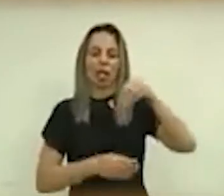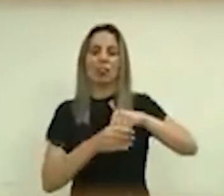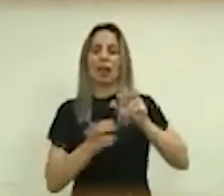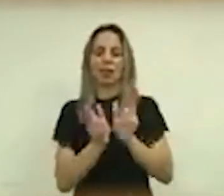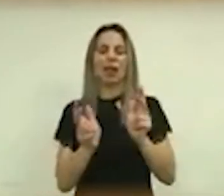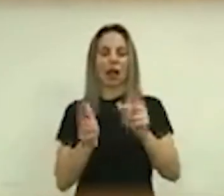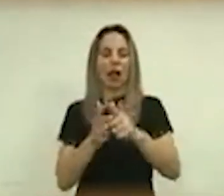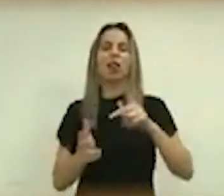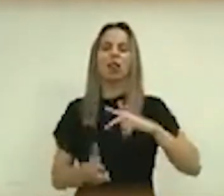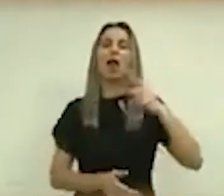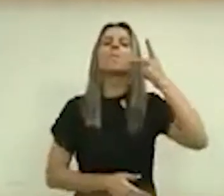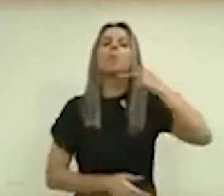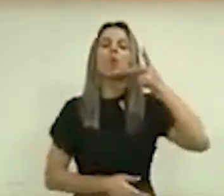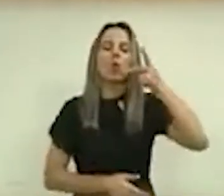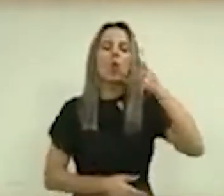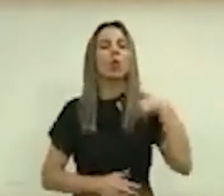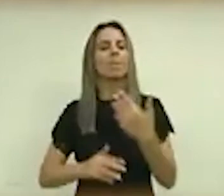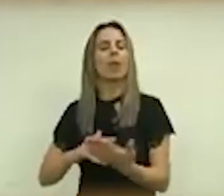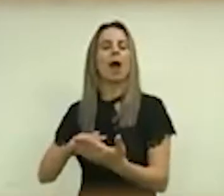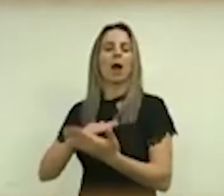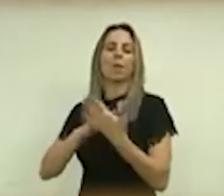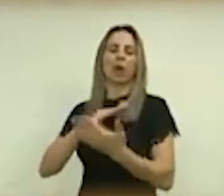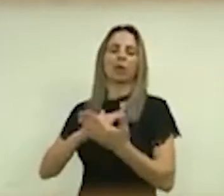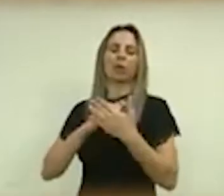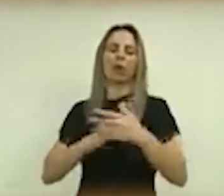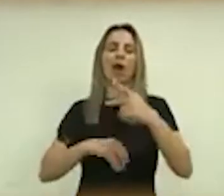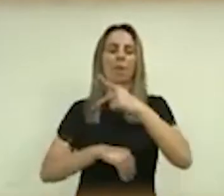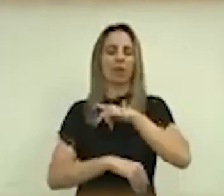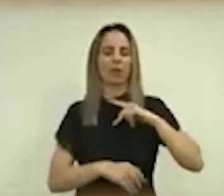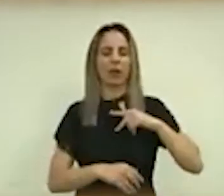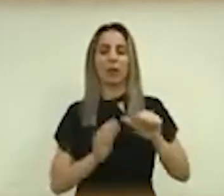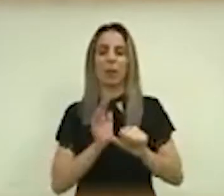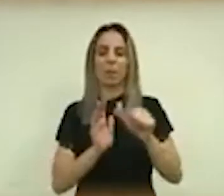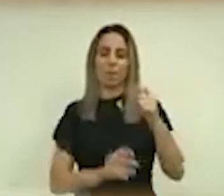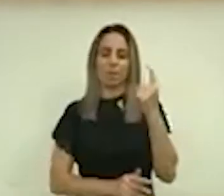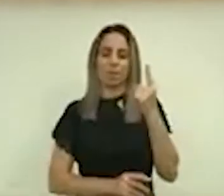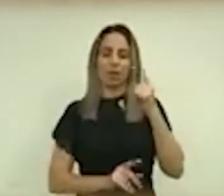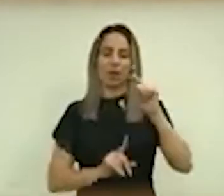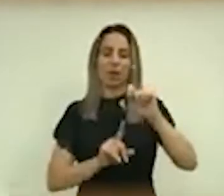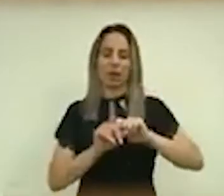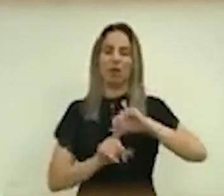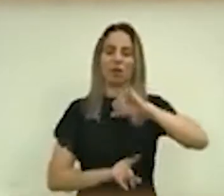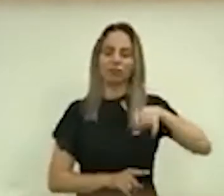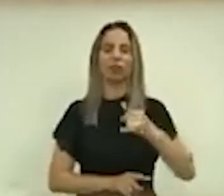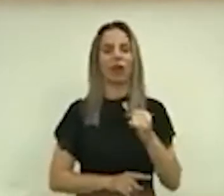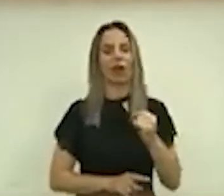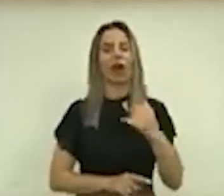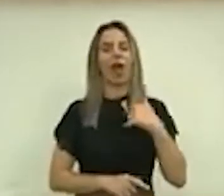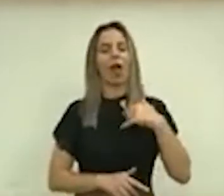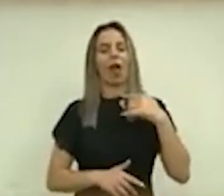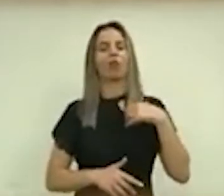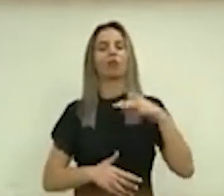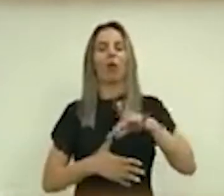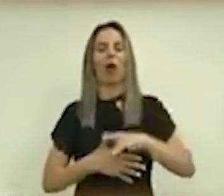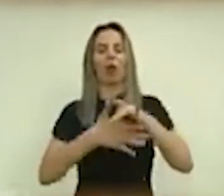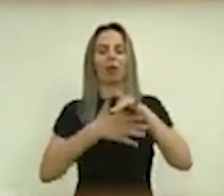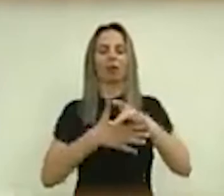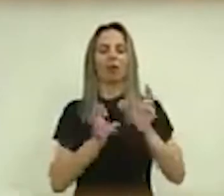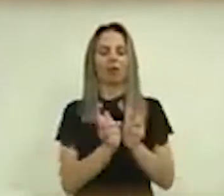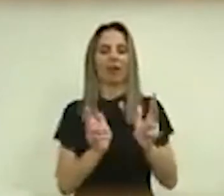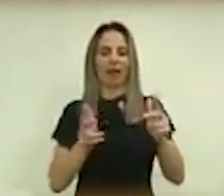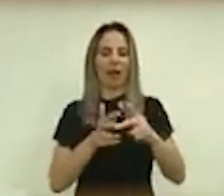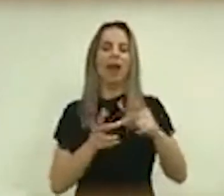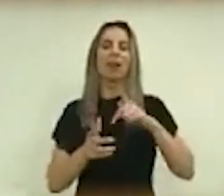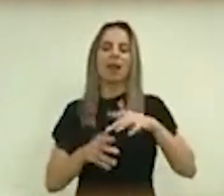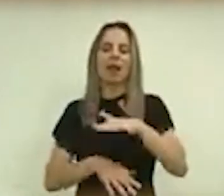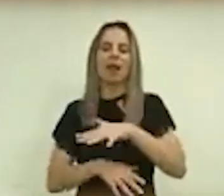um procurador para auxiliar o presidente, desde o dia 1º de janeiro que eu assumi esta casa. É assim que funciona, por isso que a gente tem o